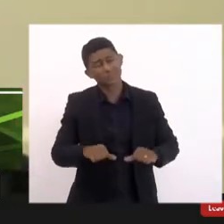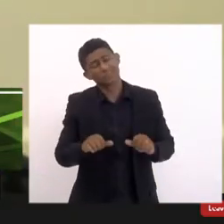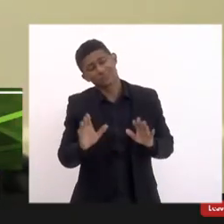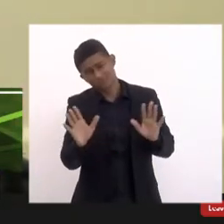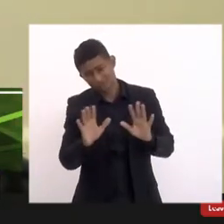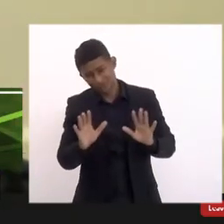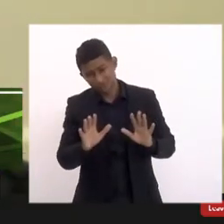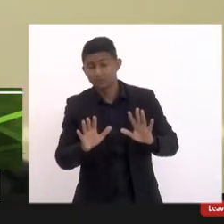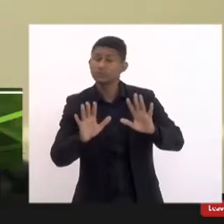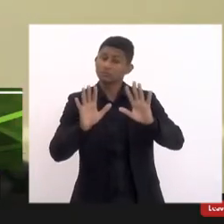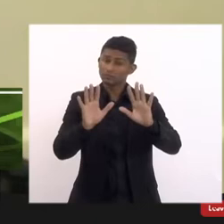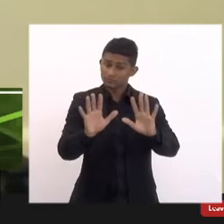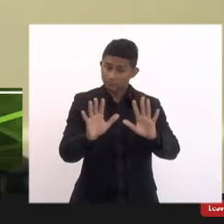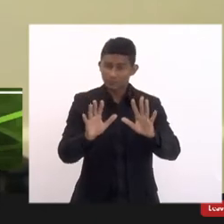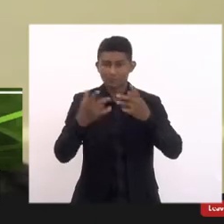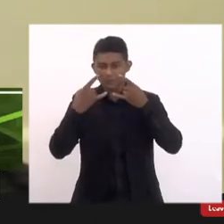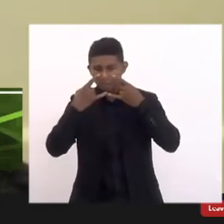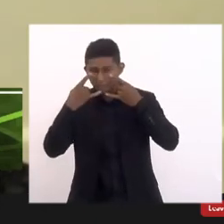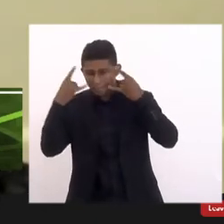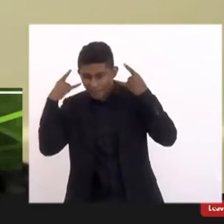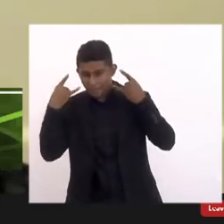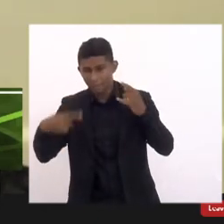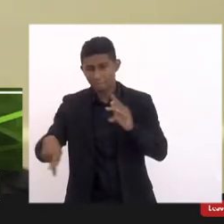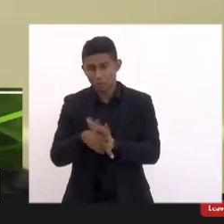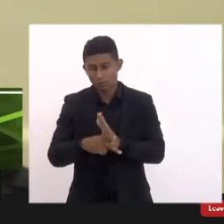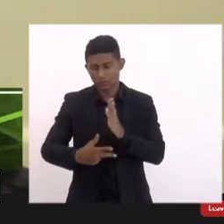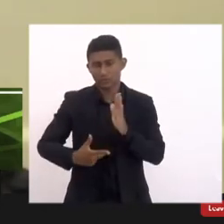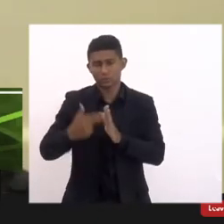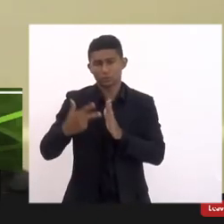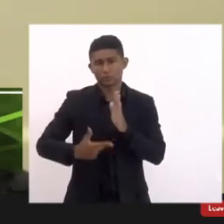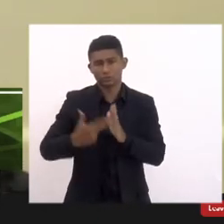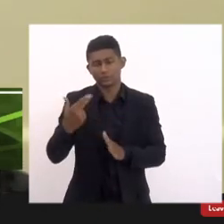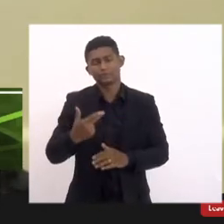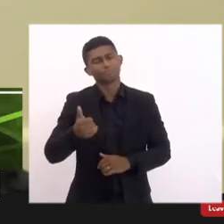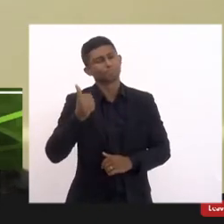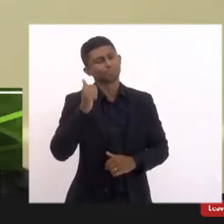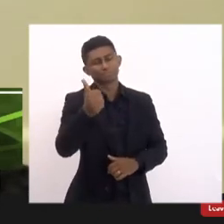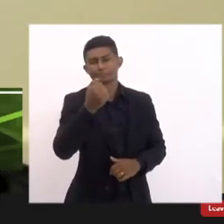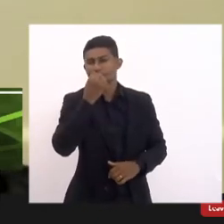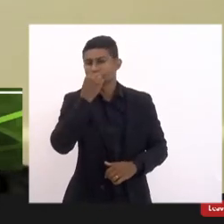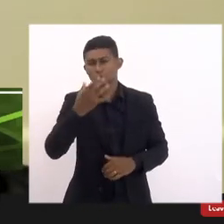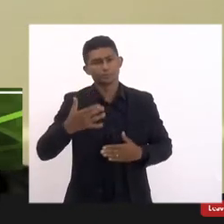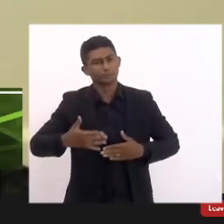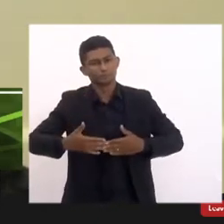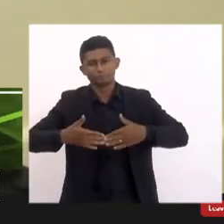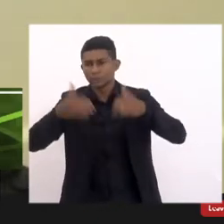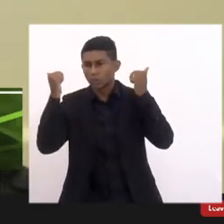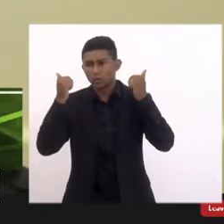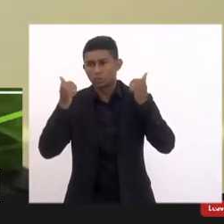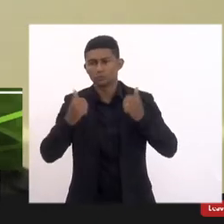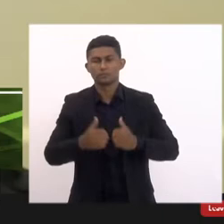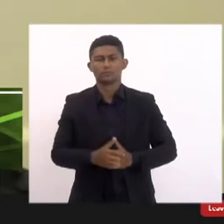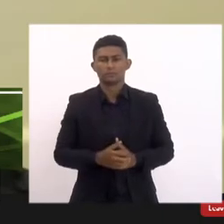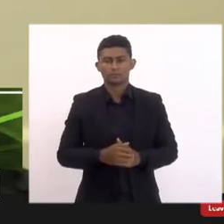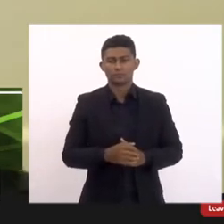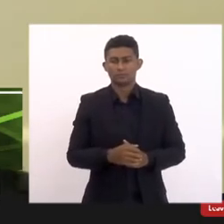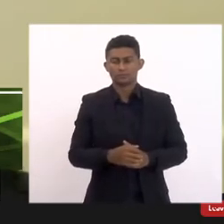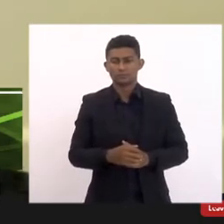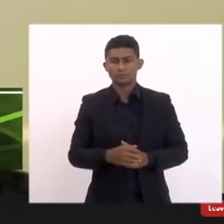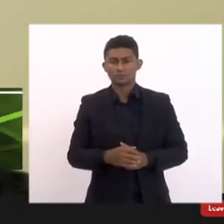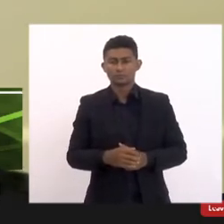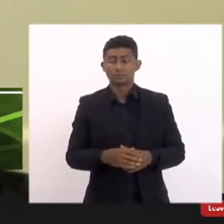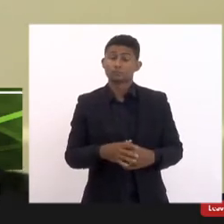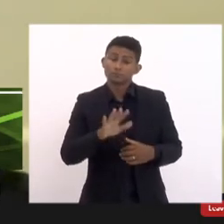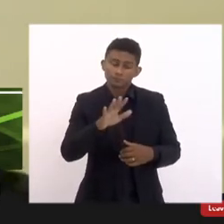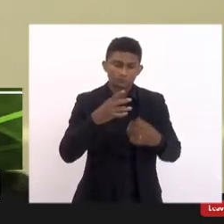uma máscara profissional para um tipo de proteção, né? Para um tipo de atividade. A máscara